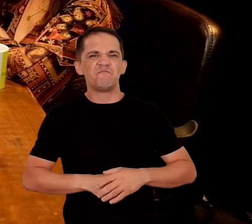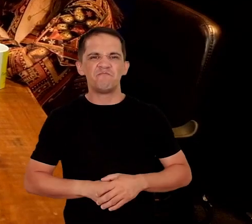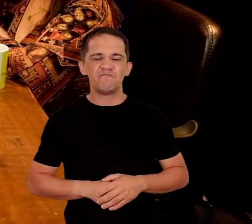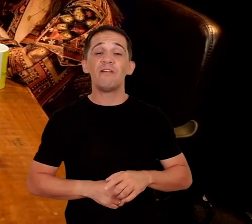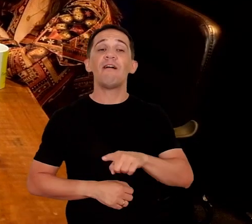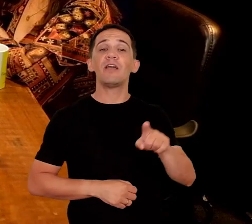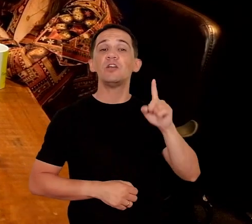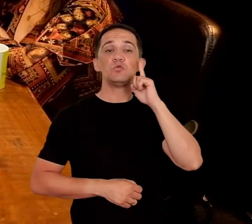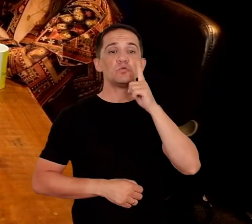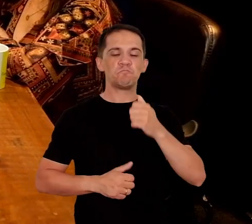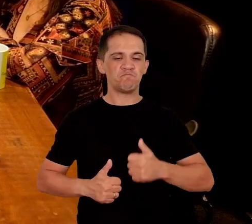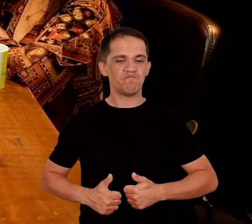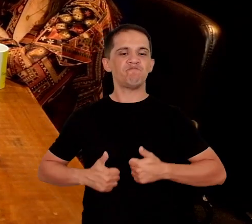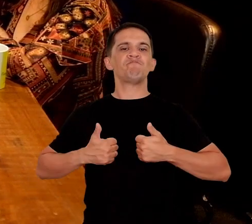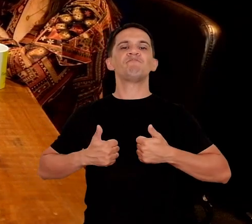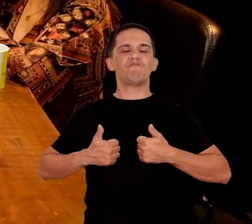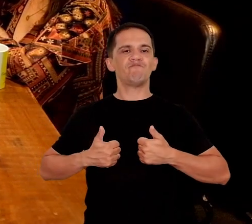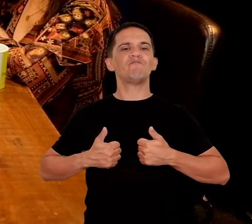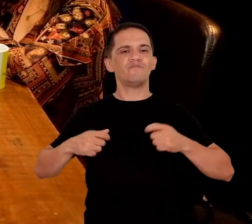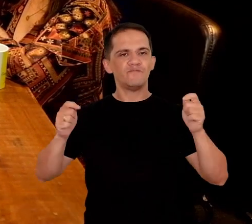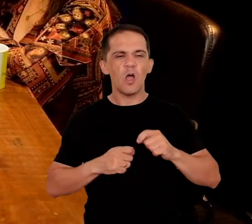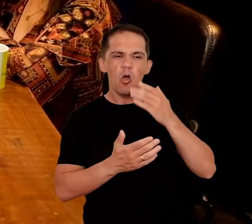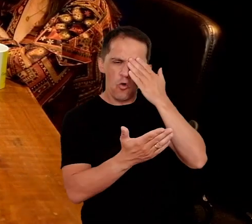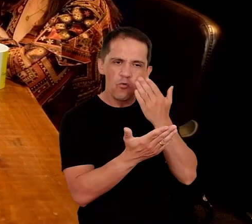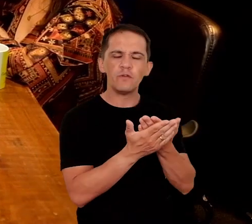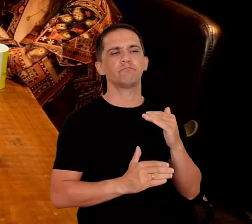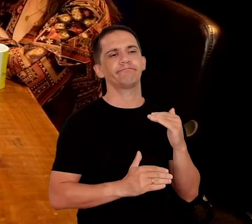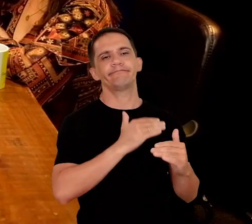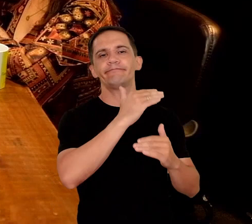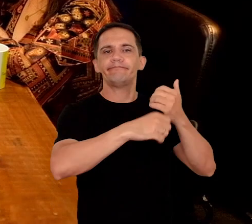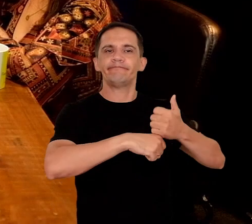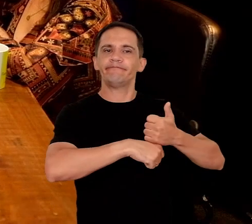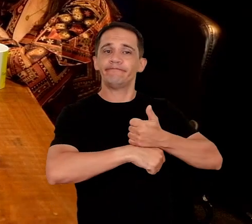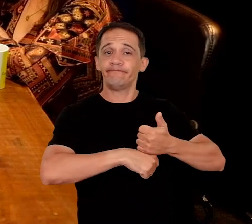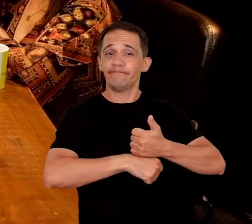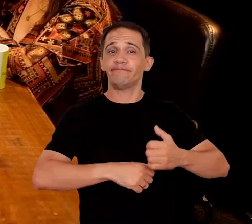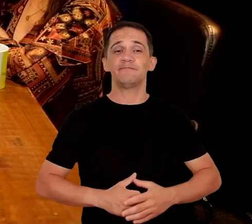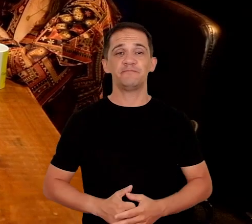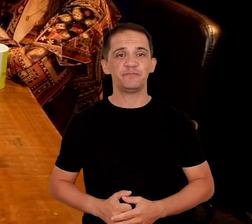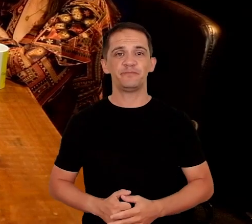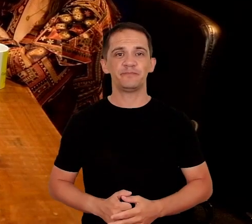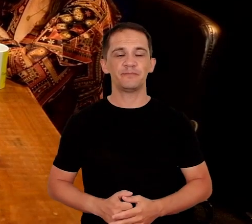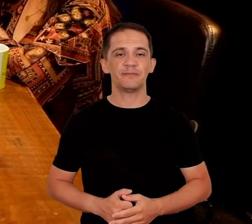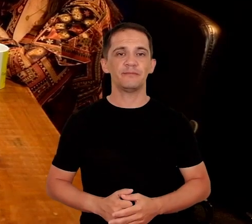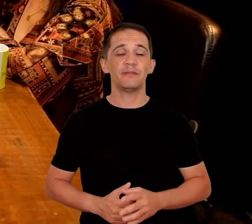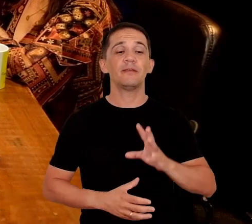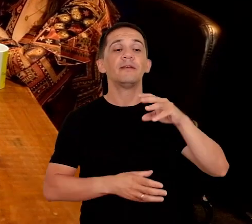Uhum. Dá orgulho para eles, dá confiança para os outros surdos também, de evoluírem aonde estão, na sua área